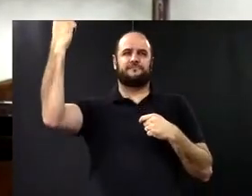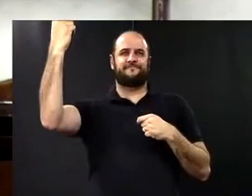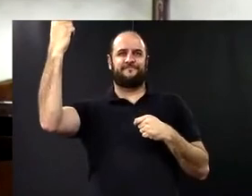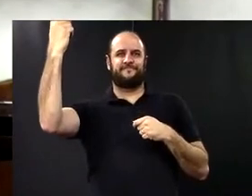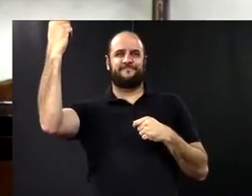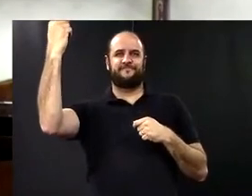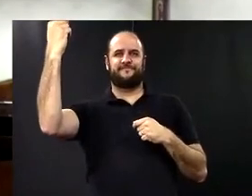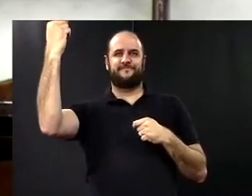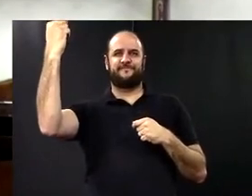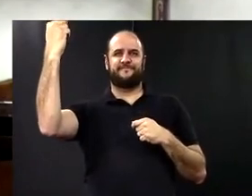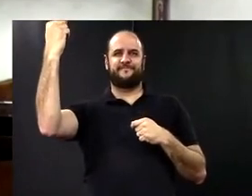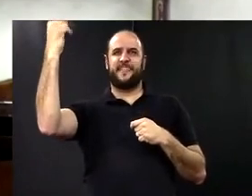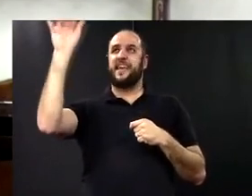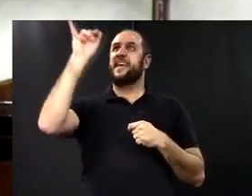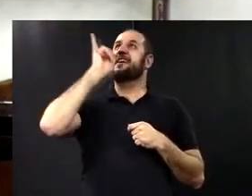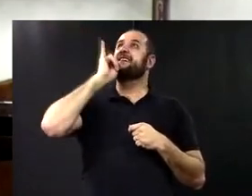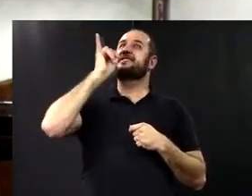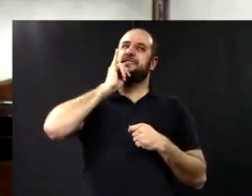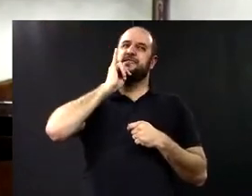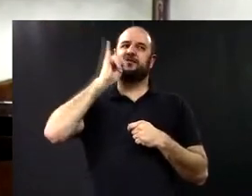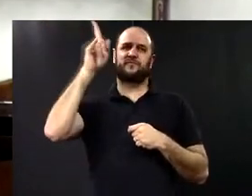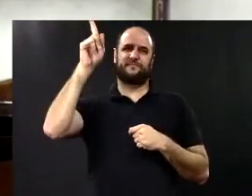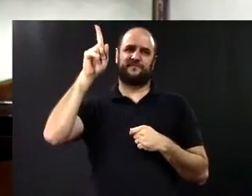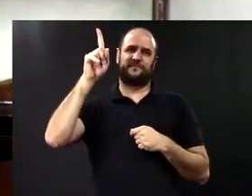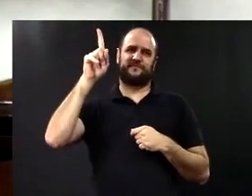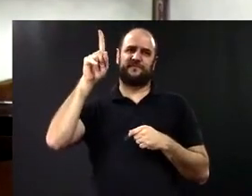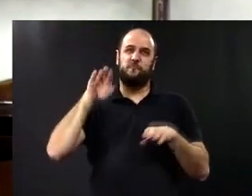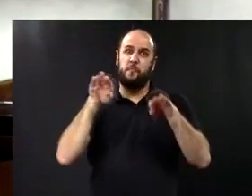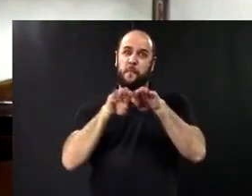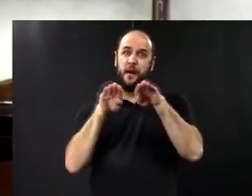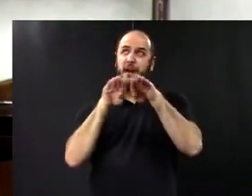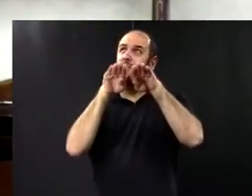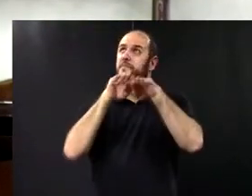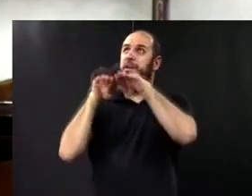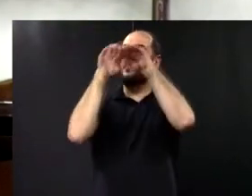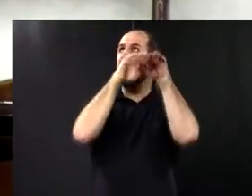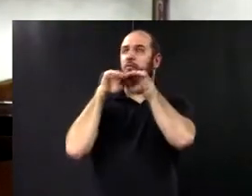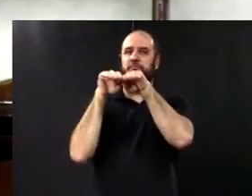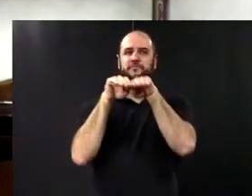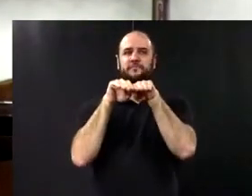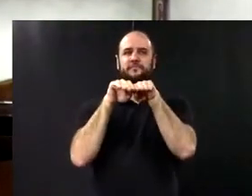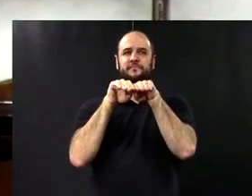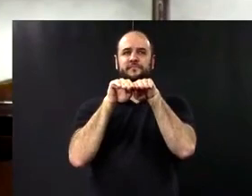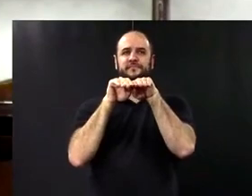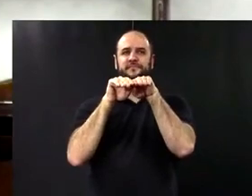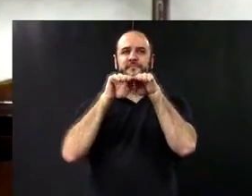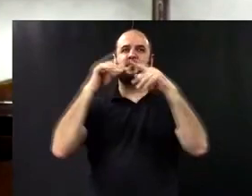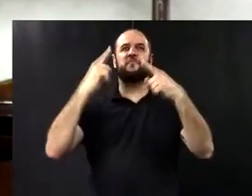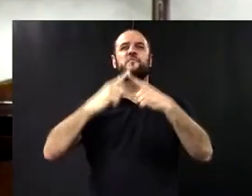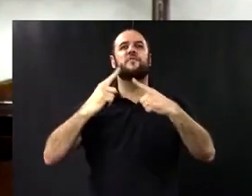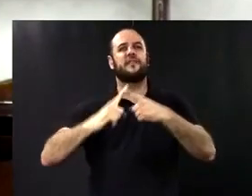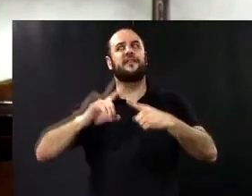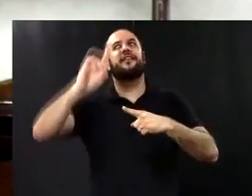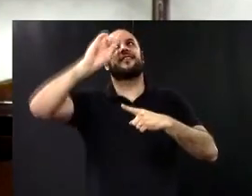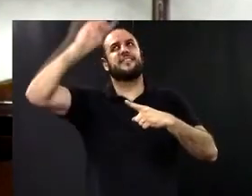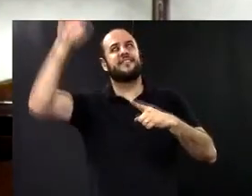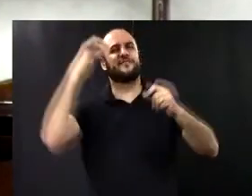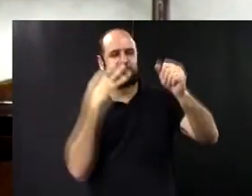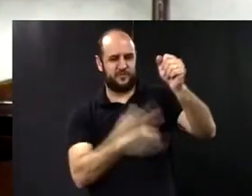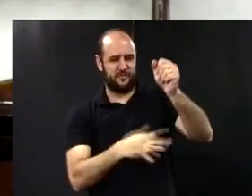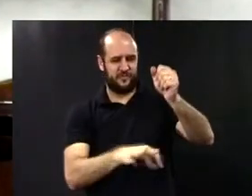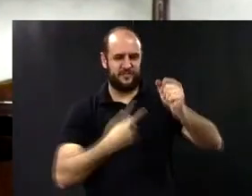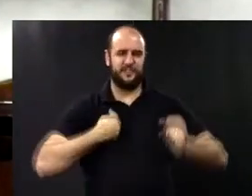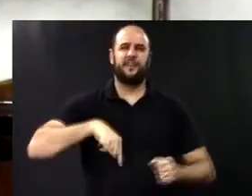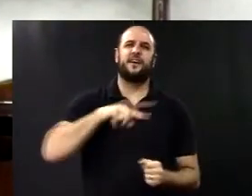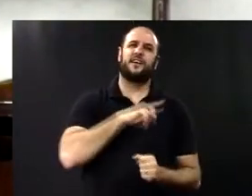Esse é o parâmetro, essa é a régua, pois por ela somos disciplinados continuamente. E agora os